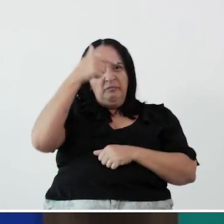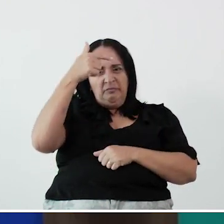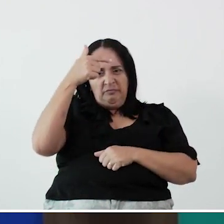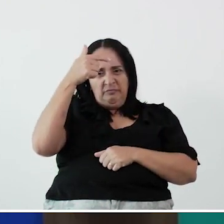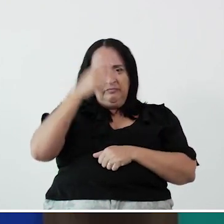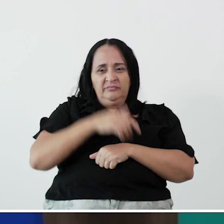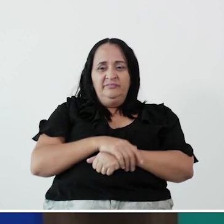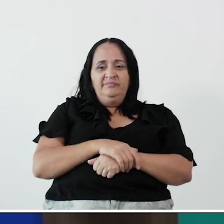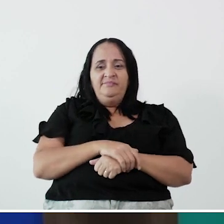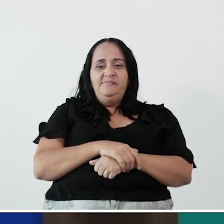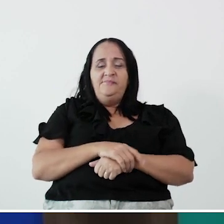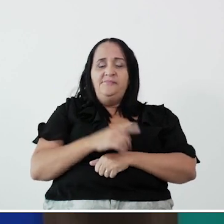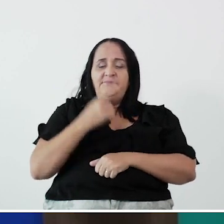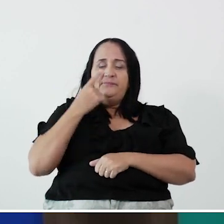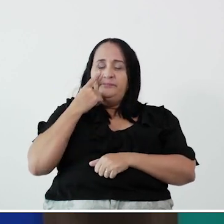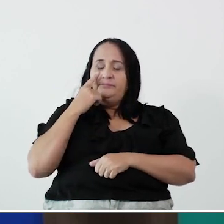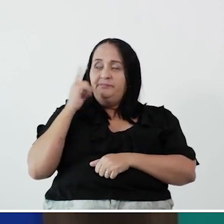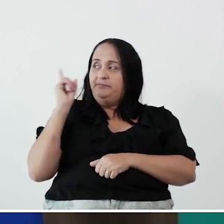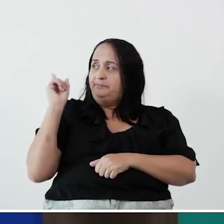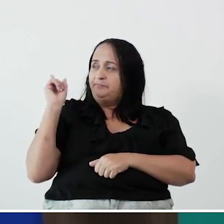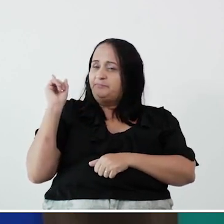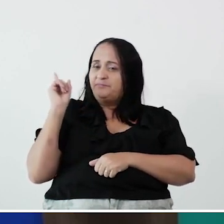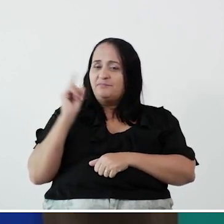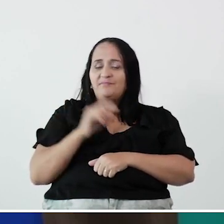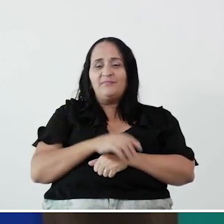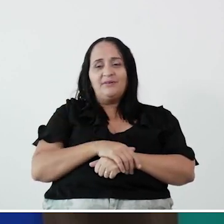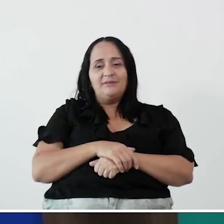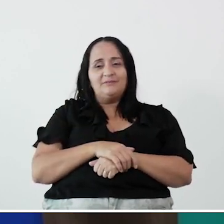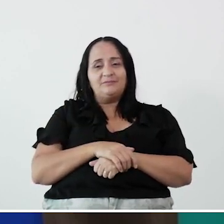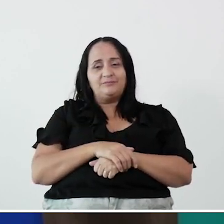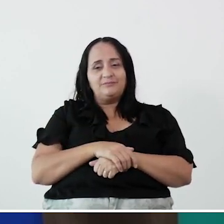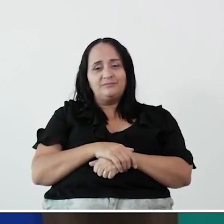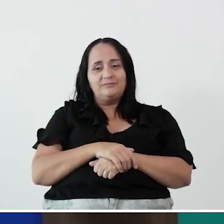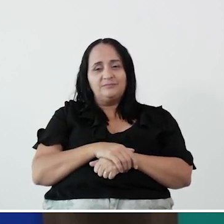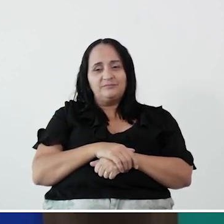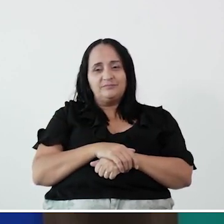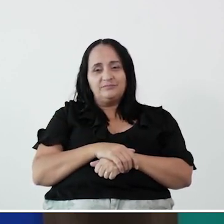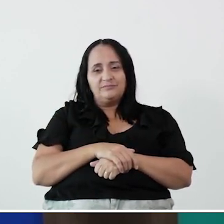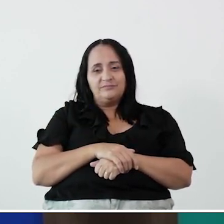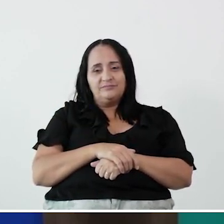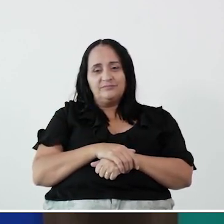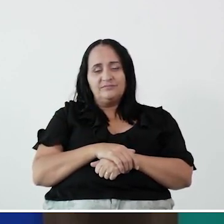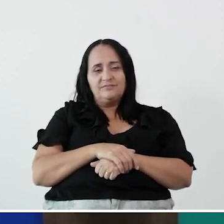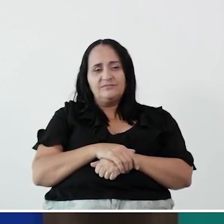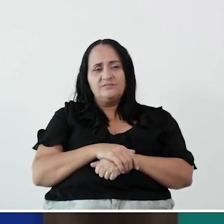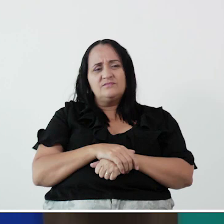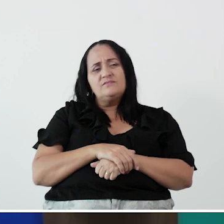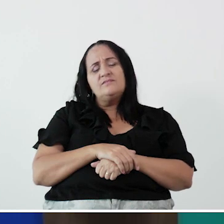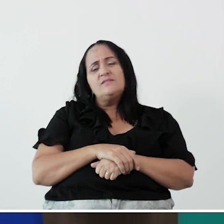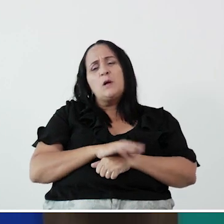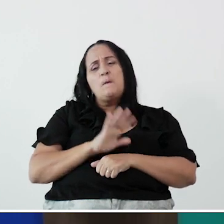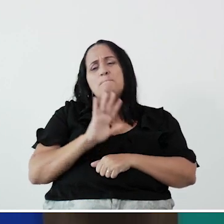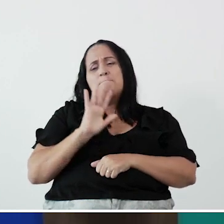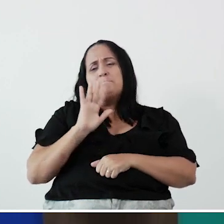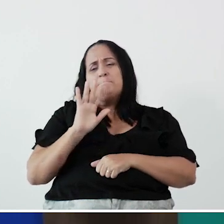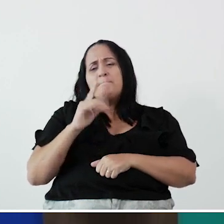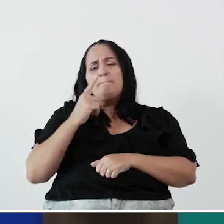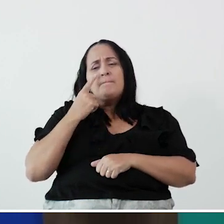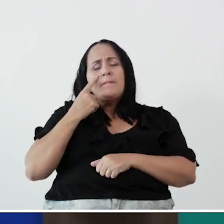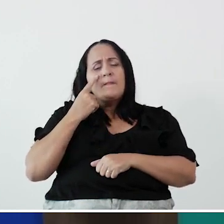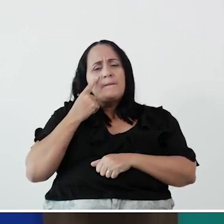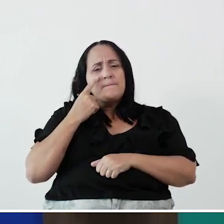3 vezes menos 3. 2 vezes, porque o expoente é 2. Mas nós vimos,